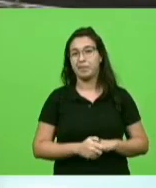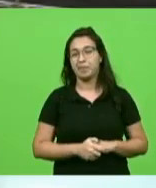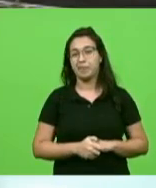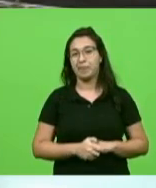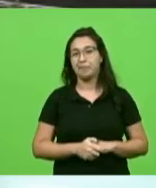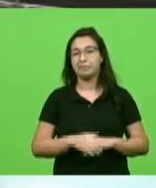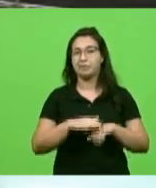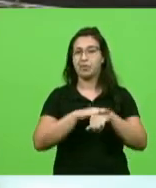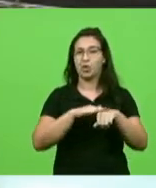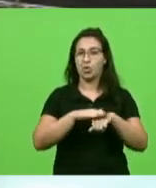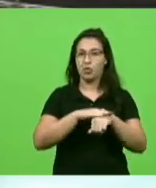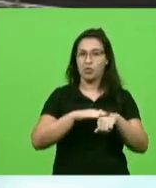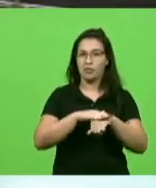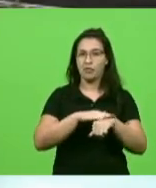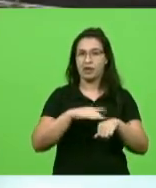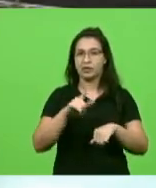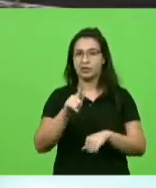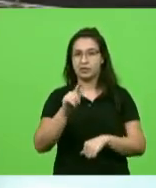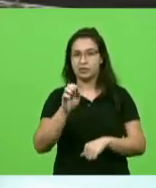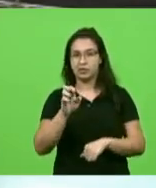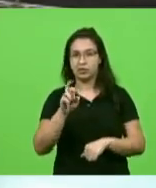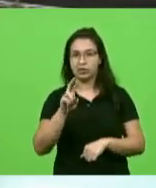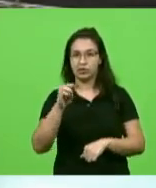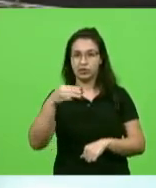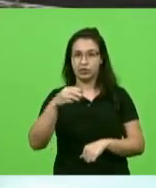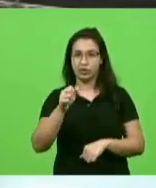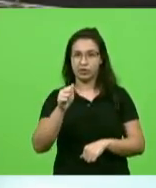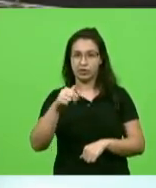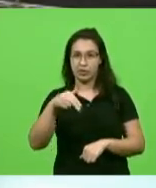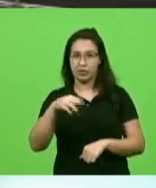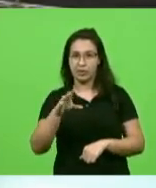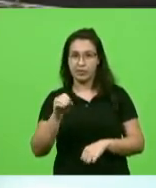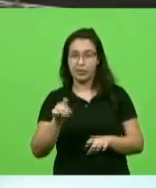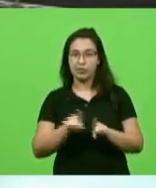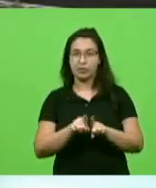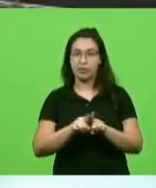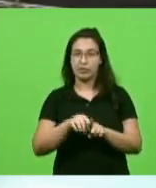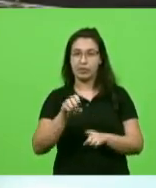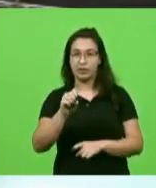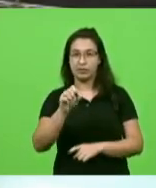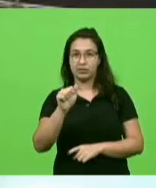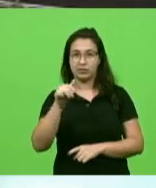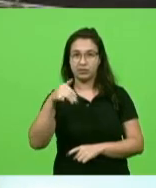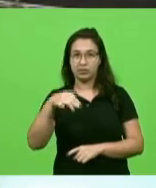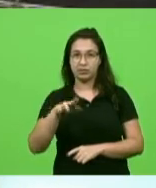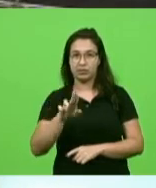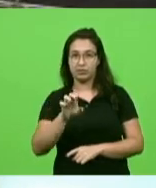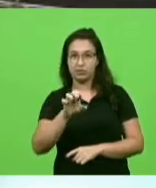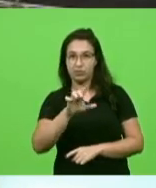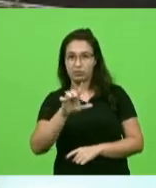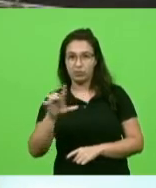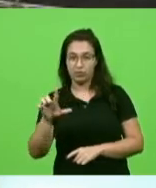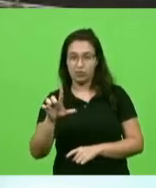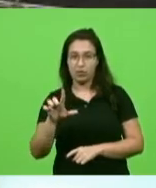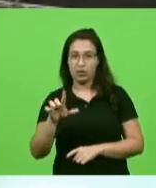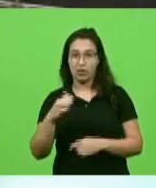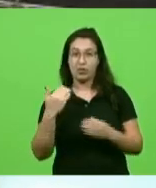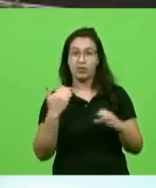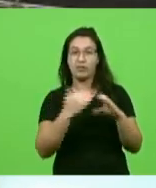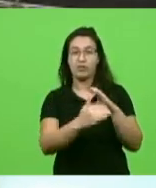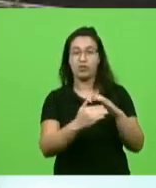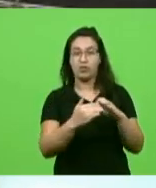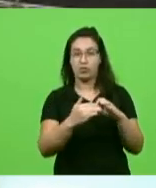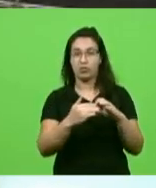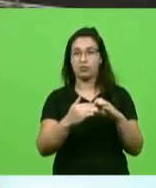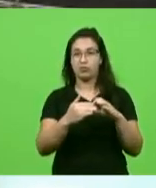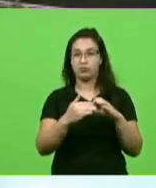em conversa de Germano com Samuel Ramalho e este encaminhar uma mensagem de texto recebida